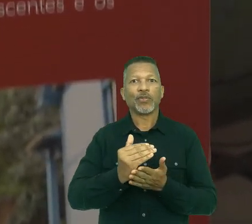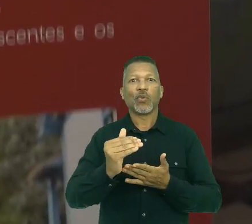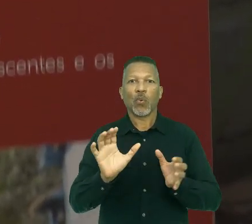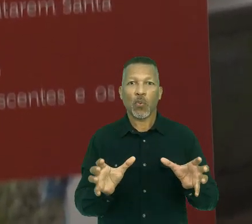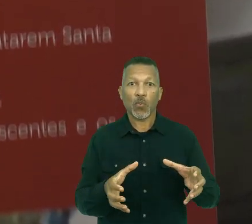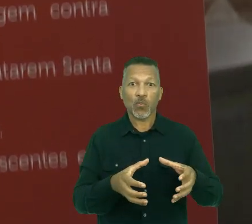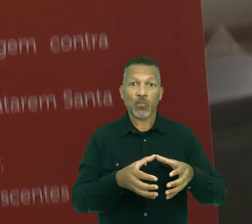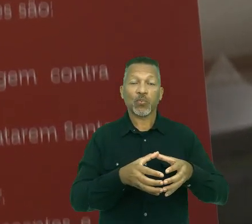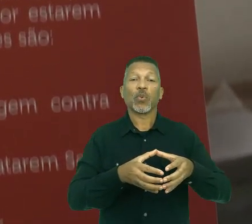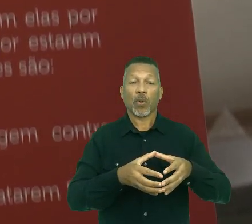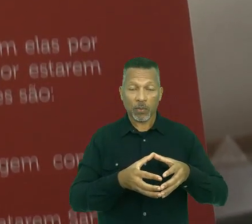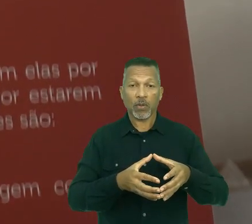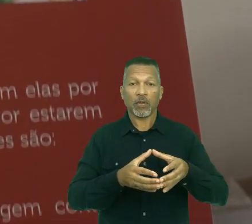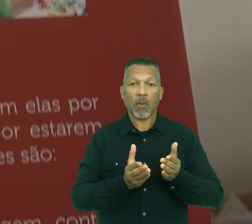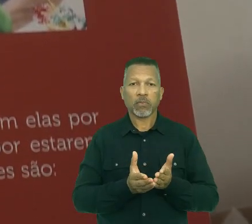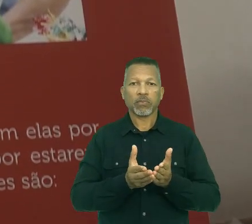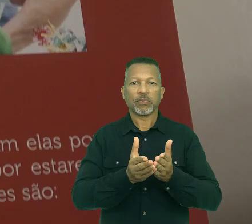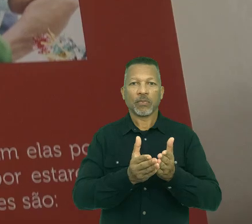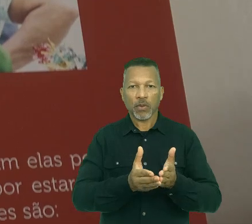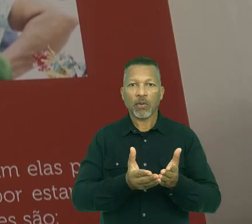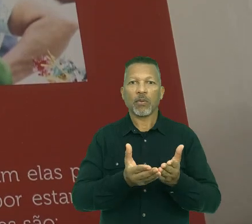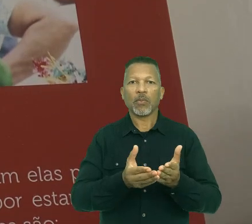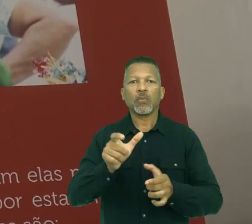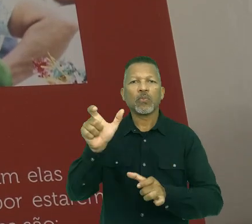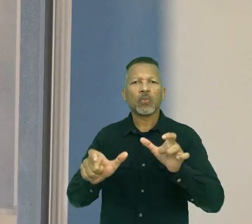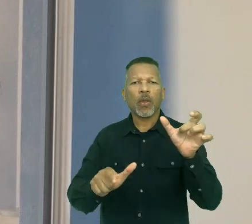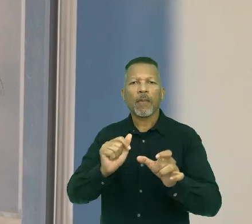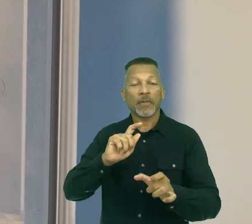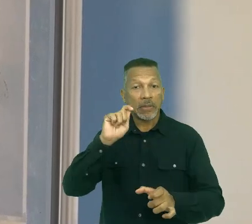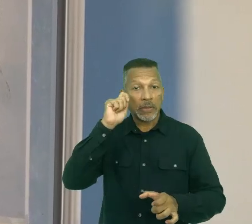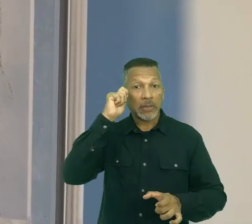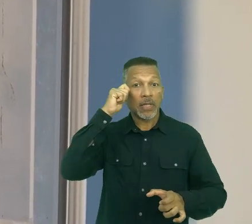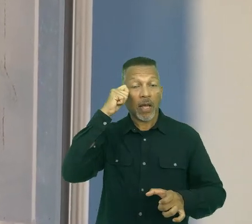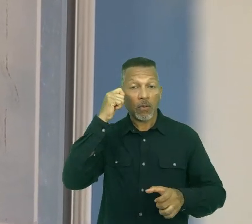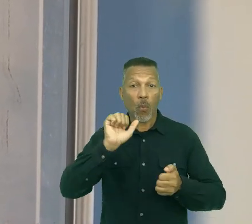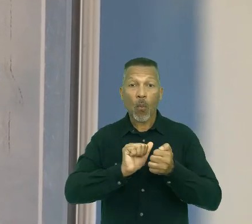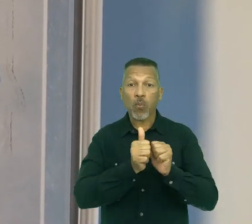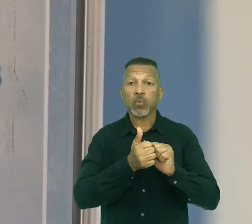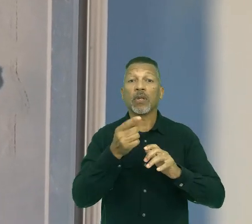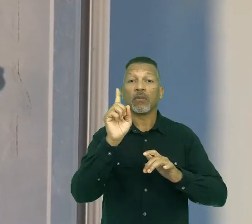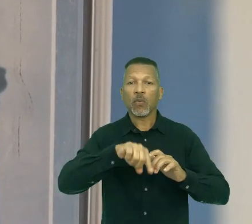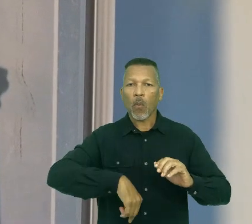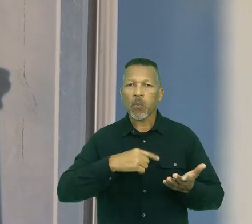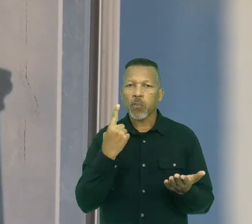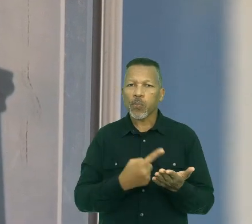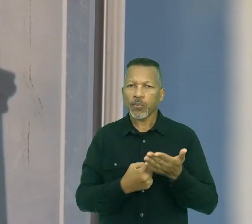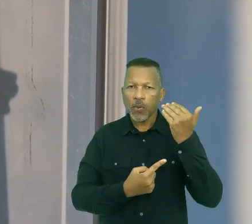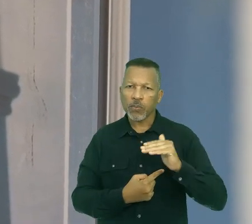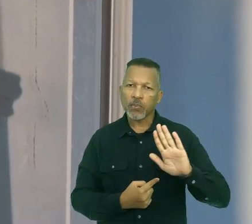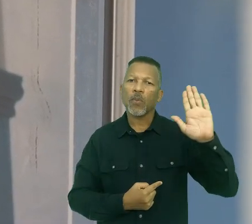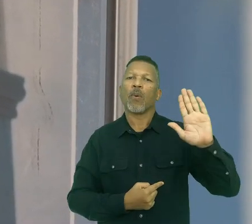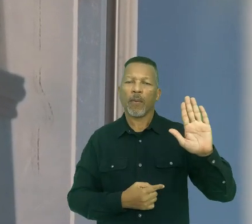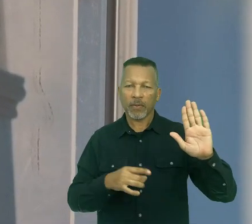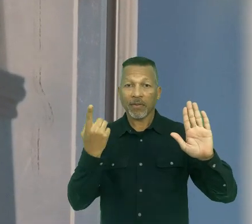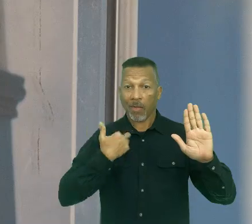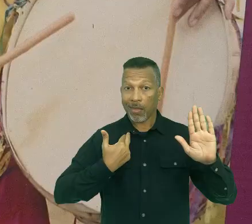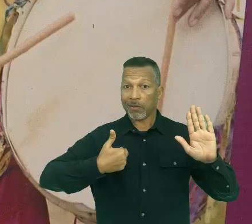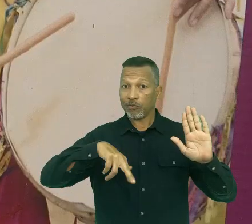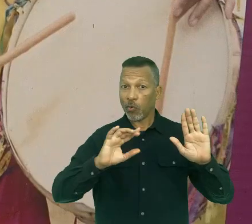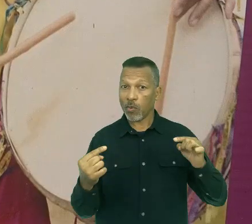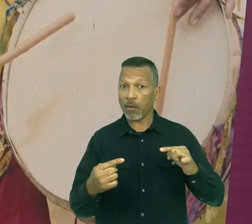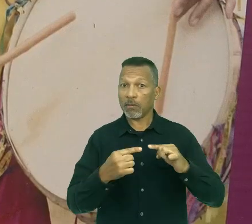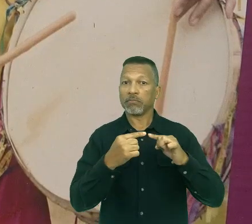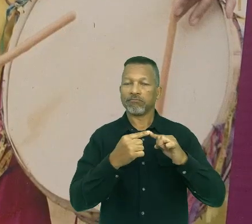de marujos formados exclusivamente por homens negros, o Congado nasceu do compromisso de promessas